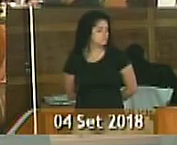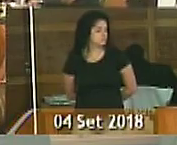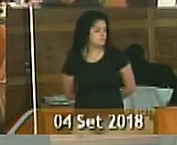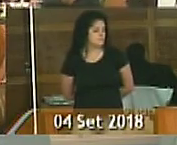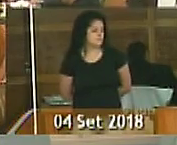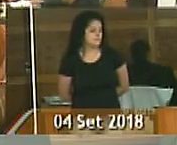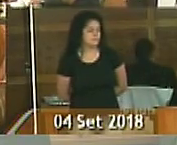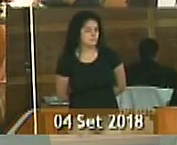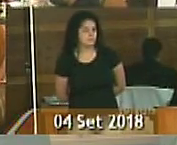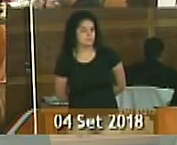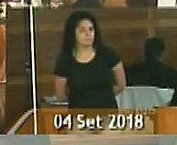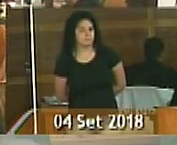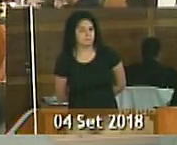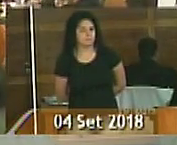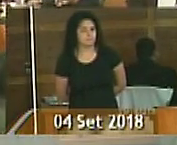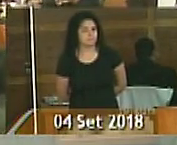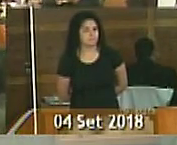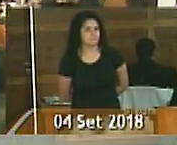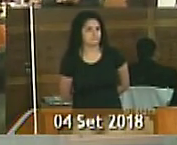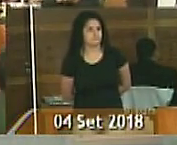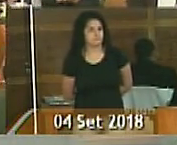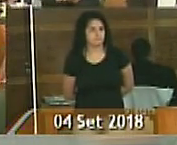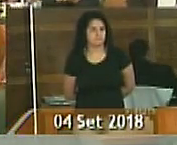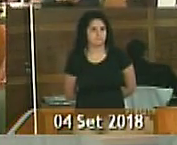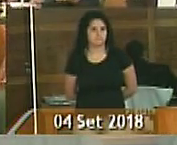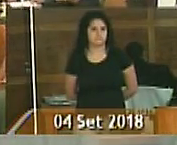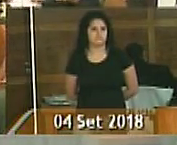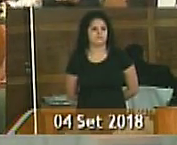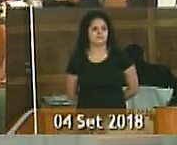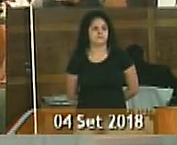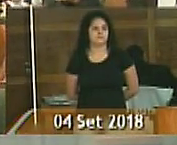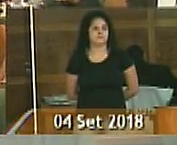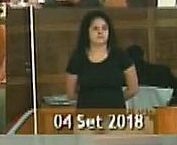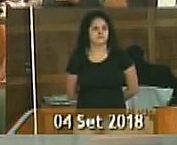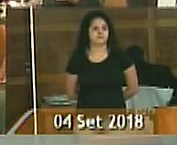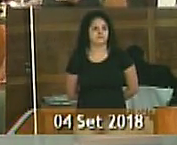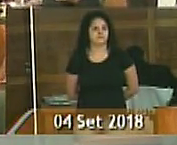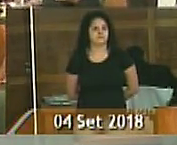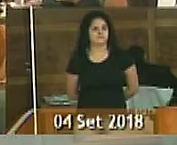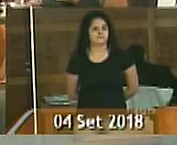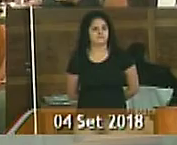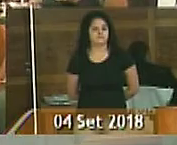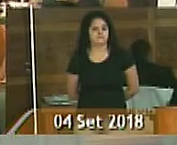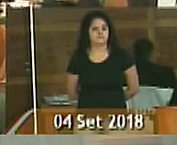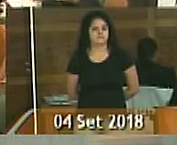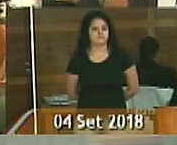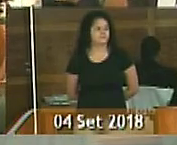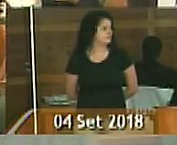Parecido mesmo. Cadê o... O que é?